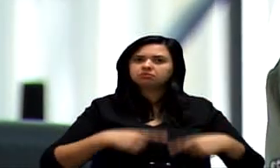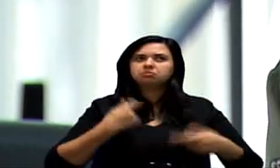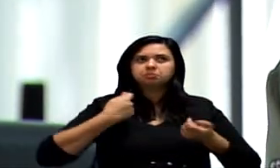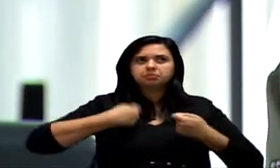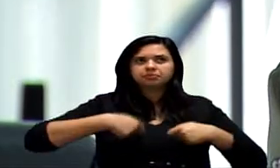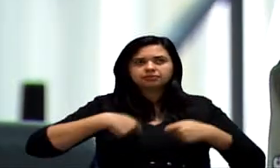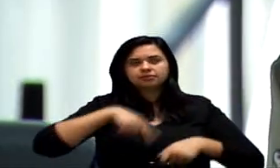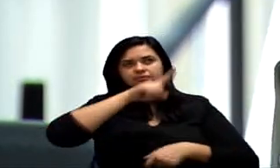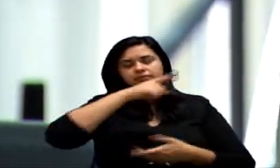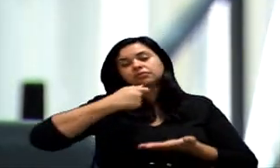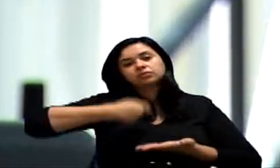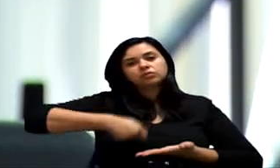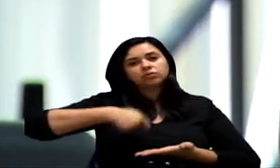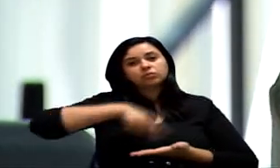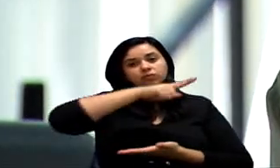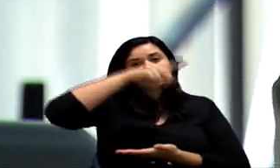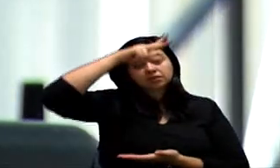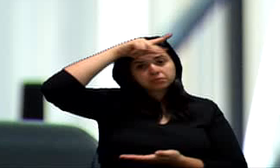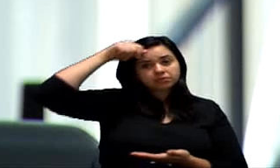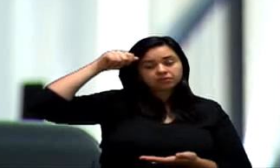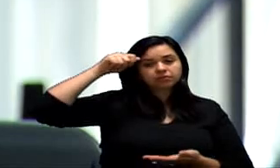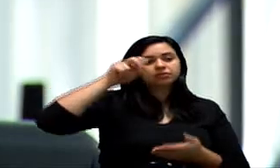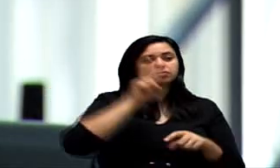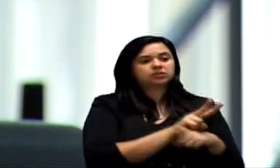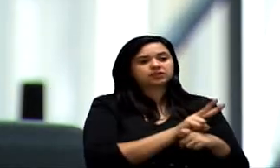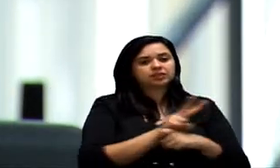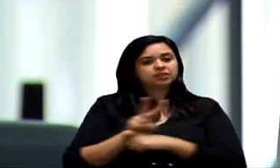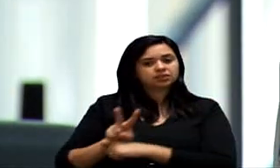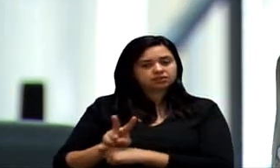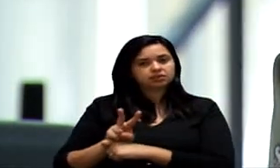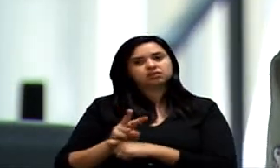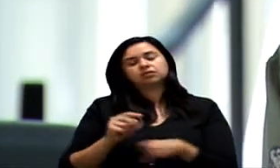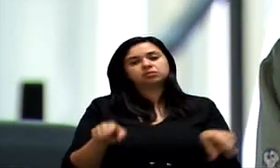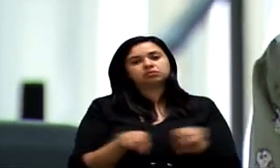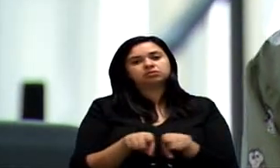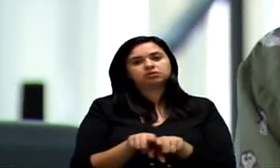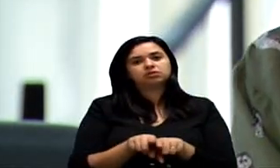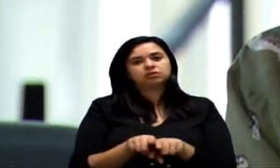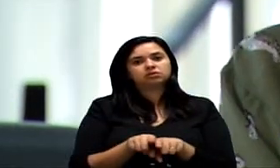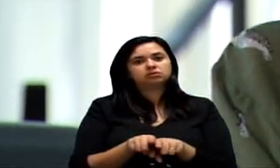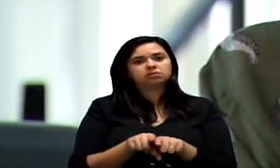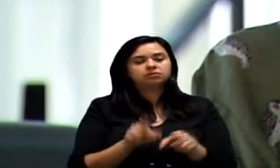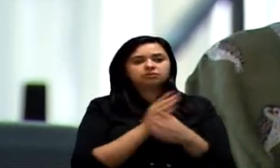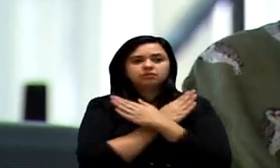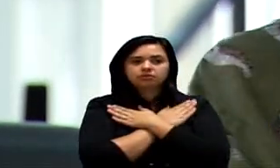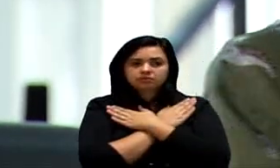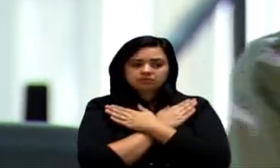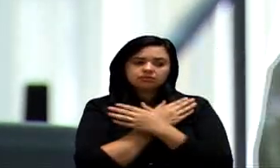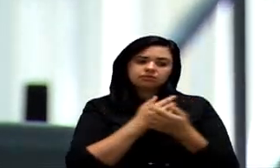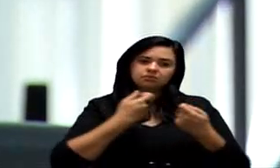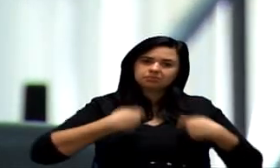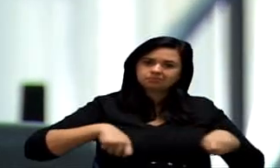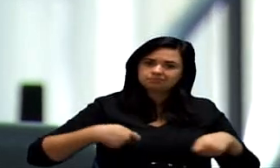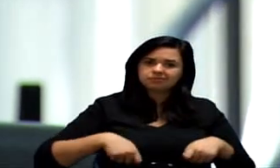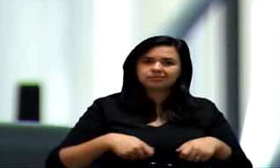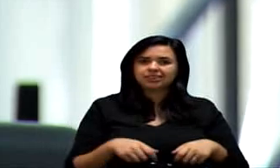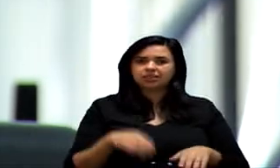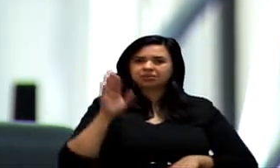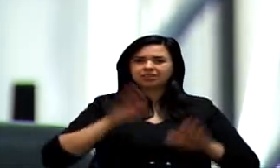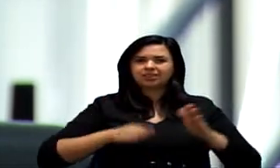da prefeitura e que realmente tenha aí o cemitério esteja em boas condições, porque tem rachaduras. Nós